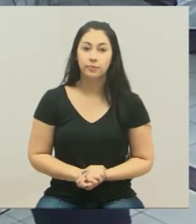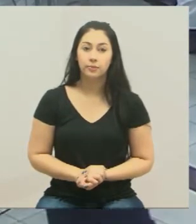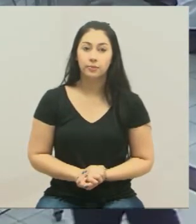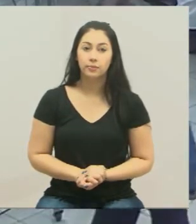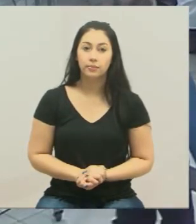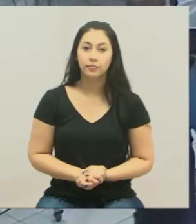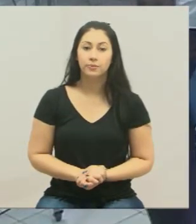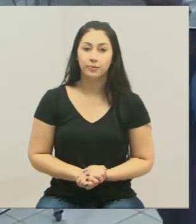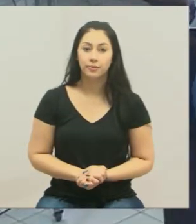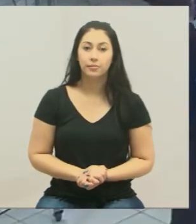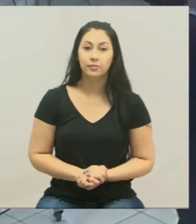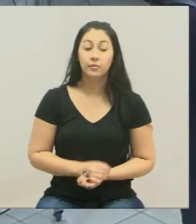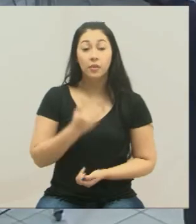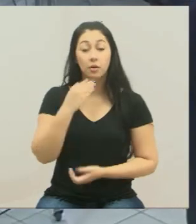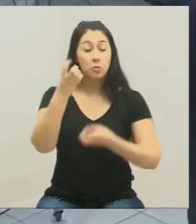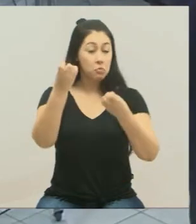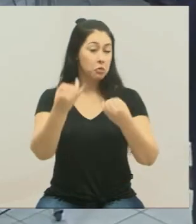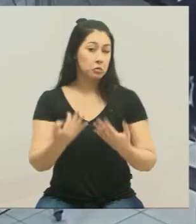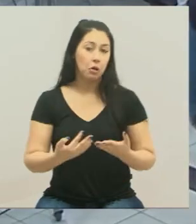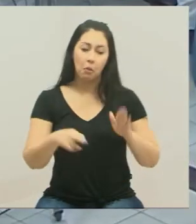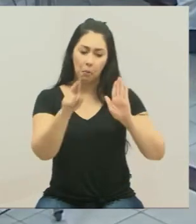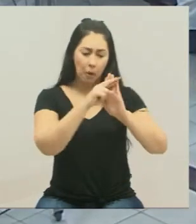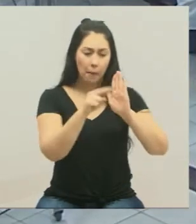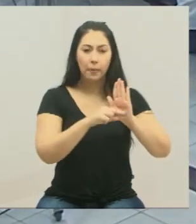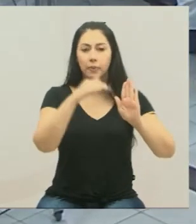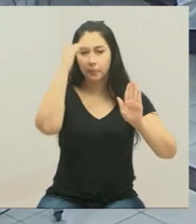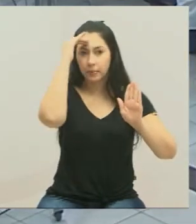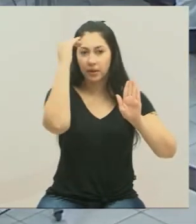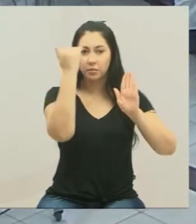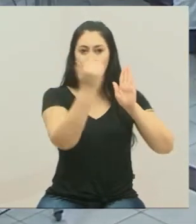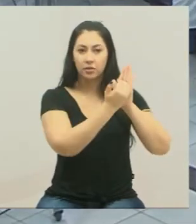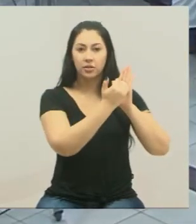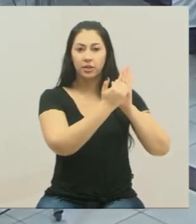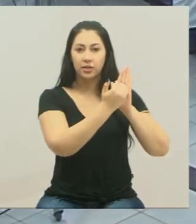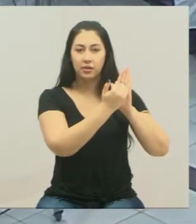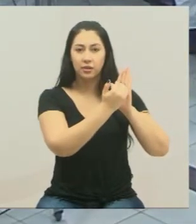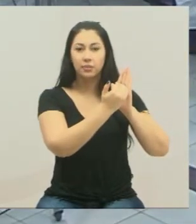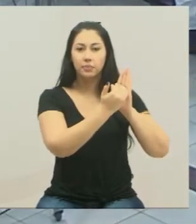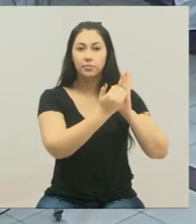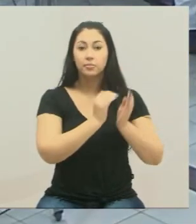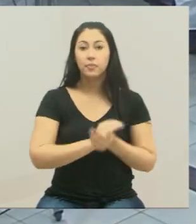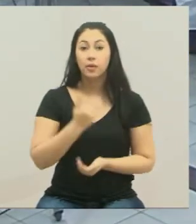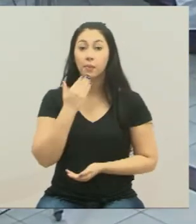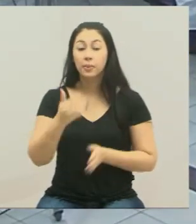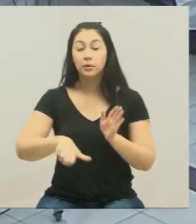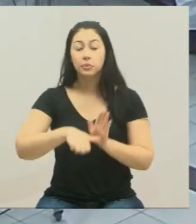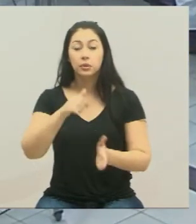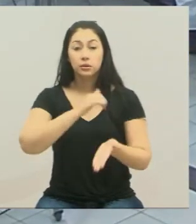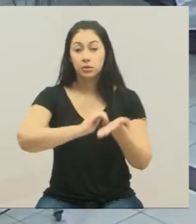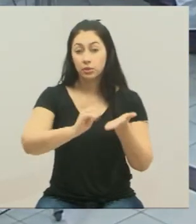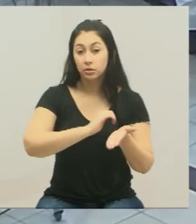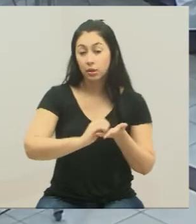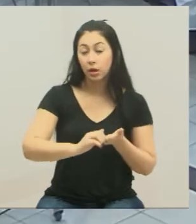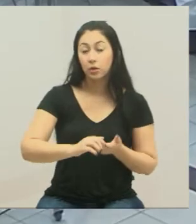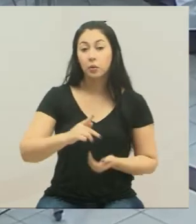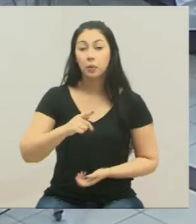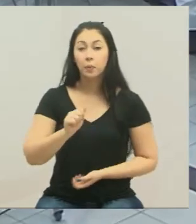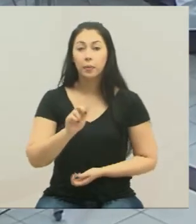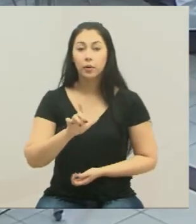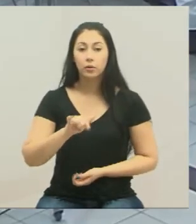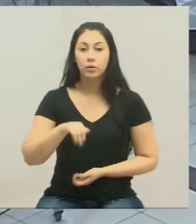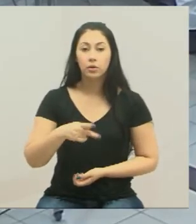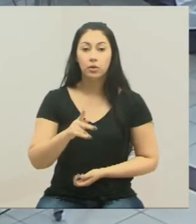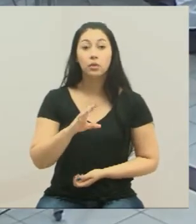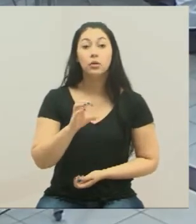Os pedidos de informações foram apreciados na forma regimental. Solicito ao primeiro secretário, vereador Paulinho do Esporte,